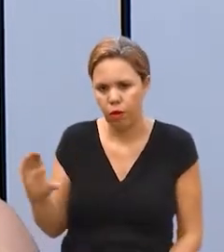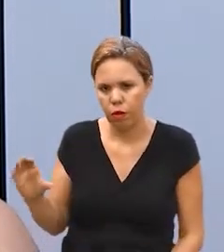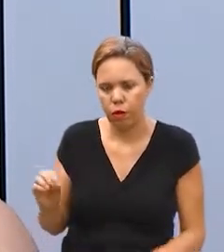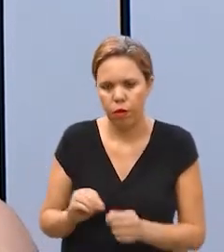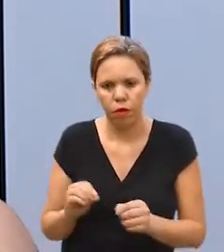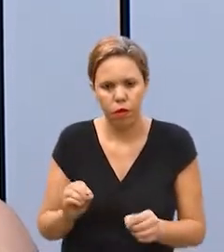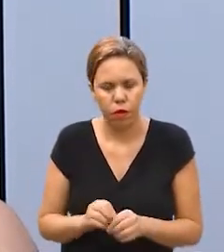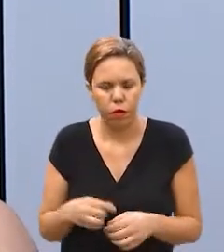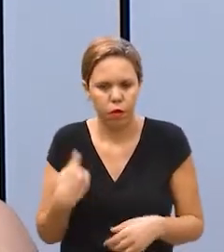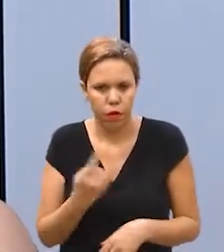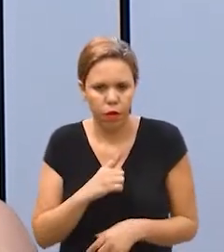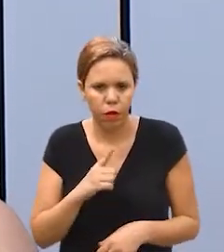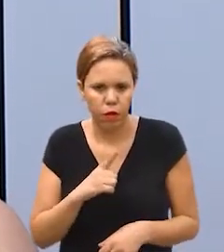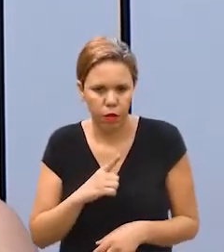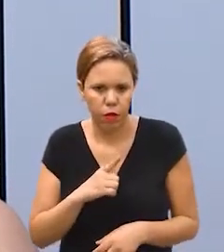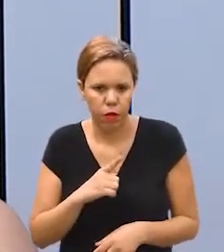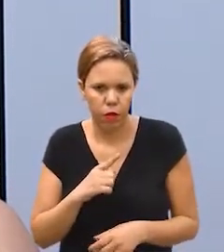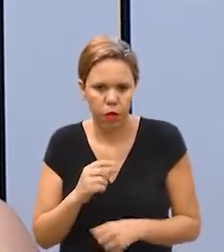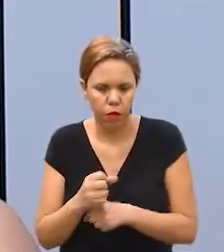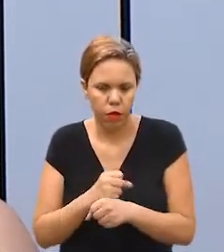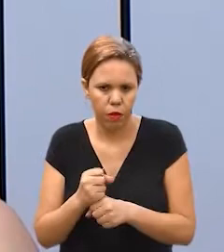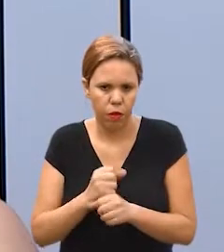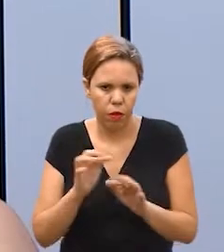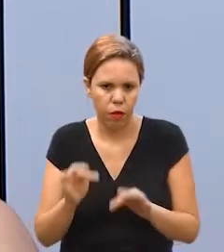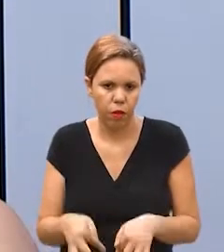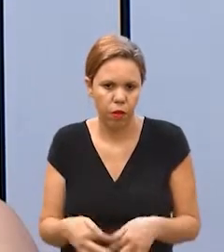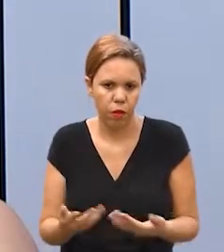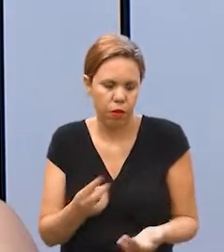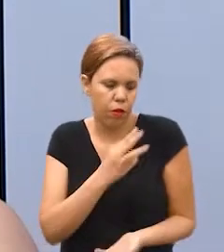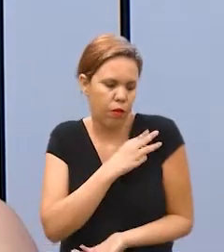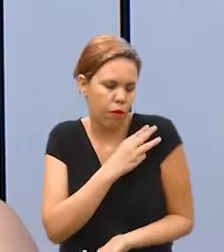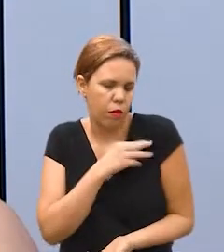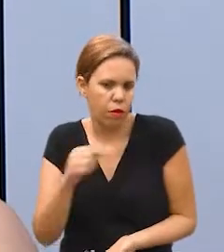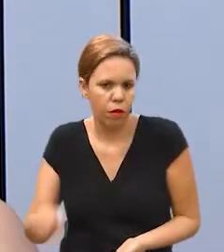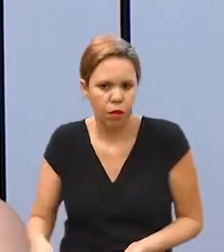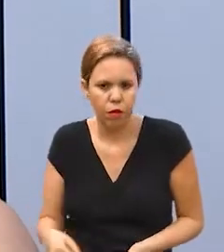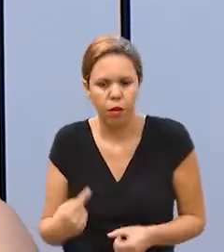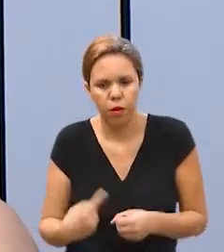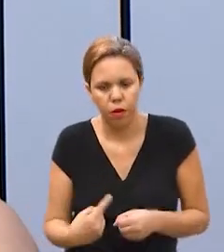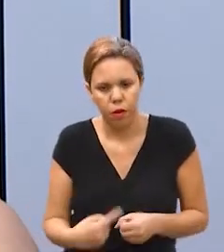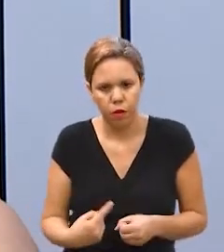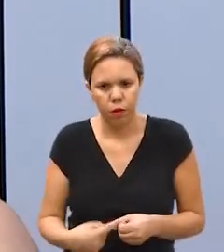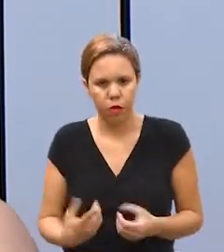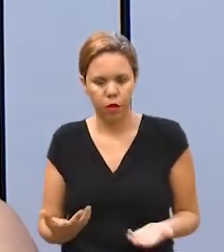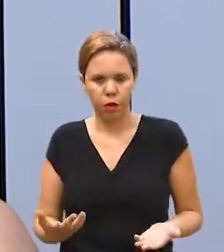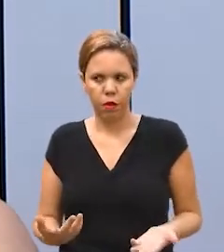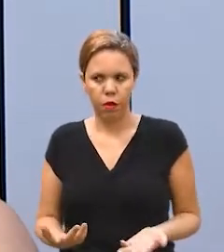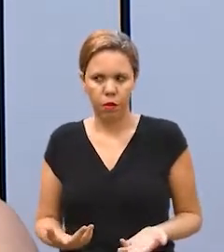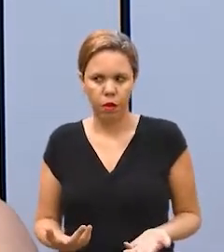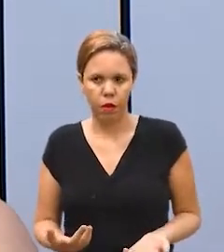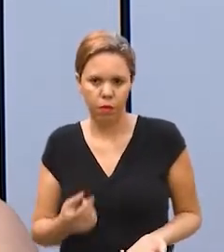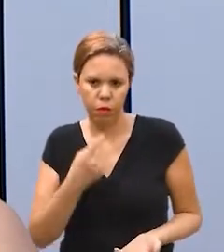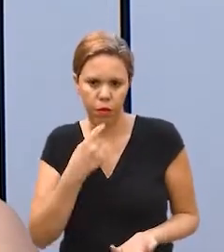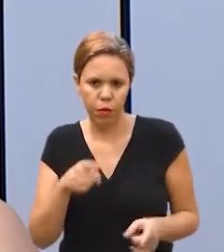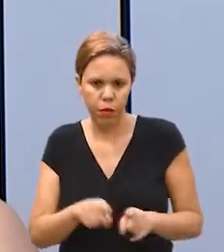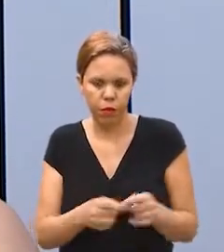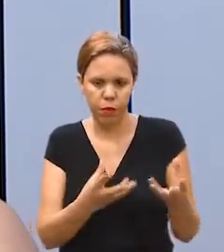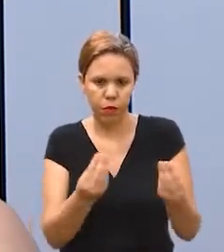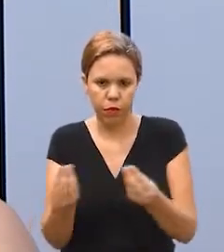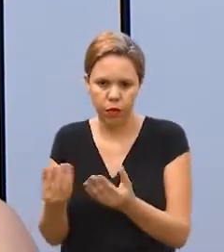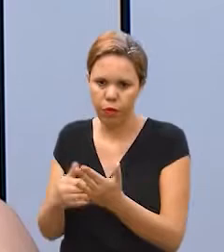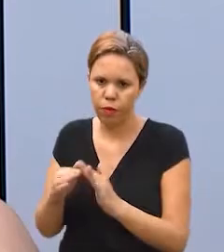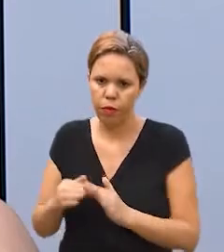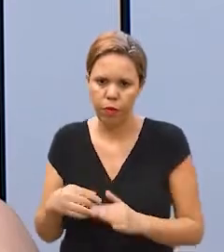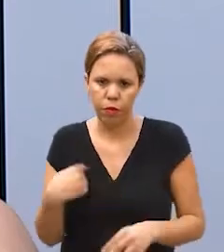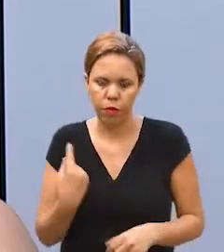pela FUMEC, nós temos também os anos finais, né? Aqui no município de Campinas, nós temos anos finais. Muitas escolas